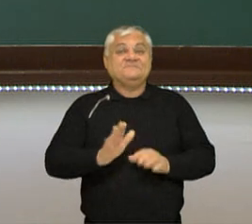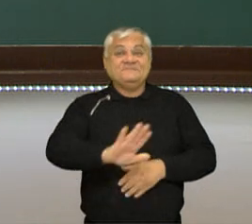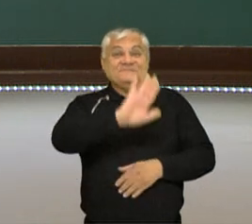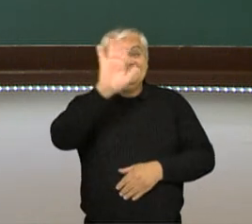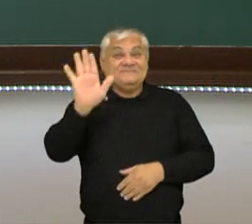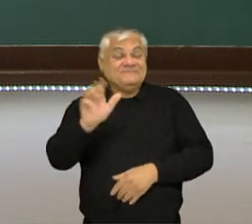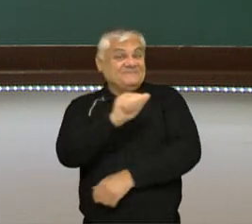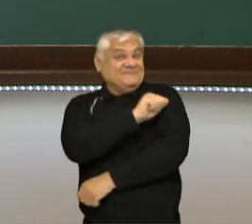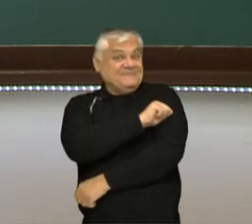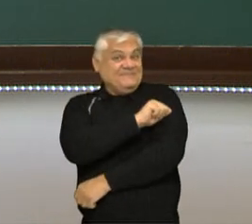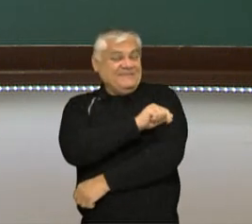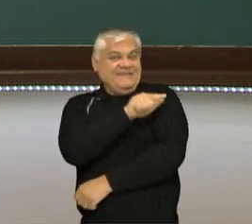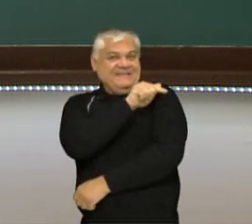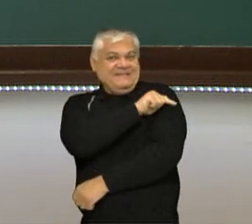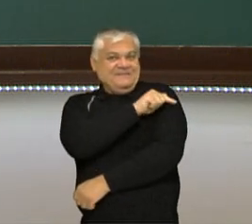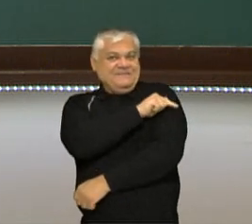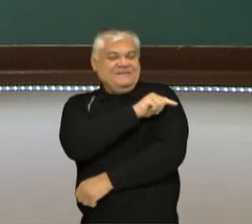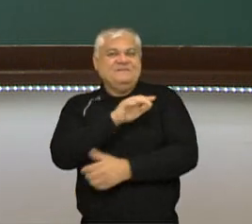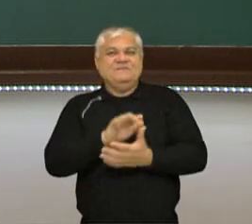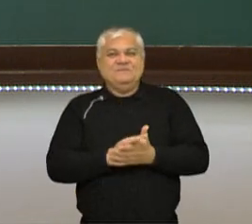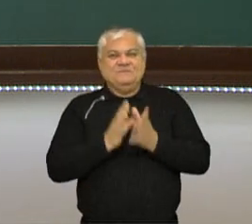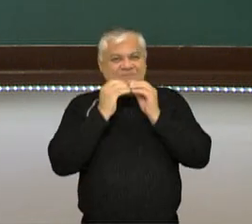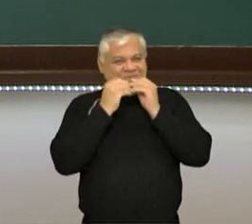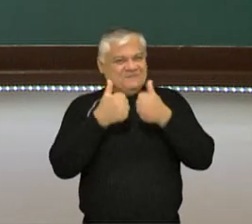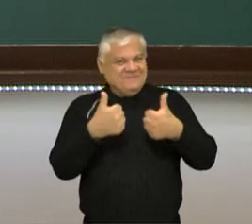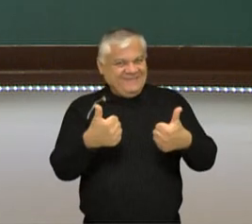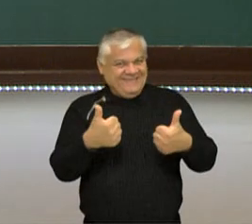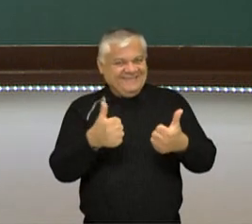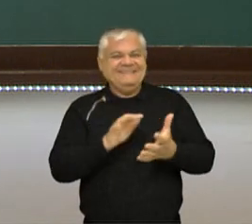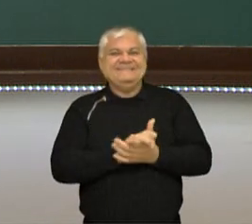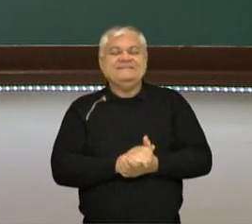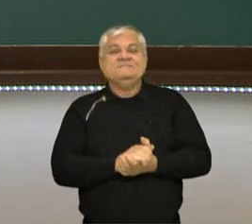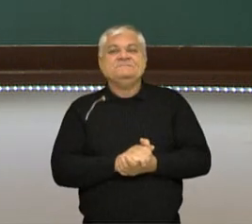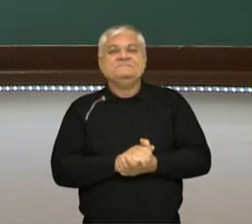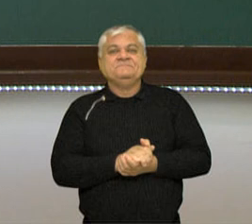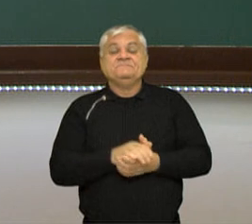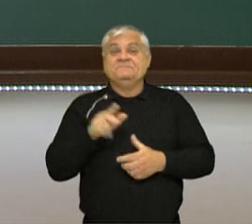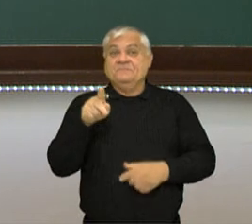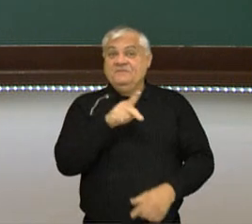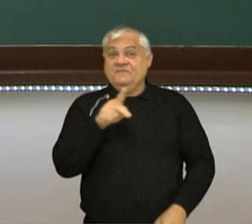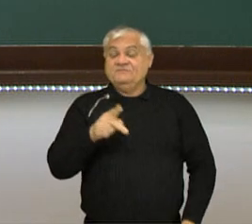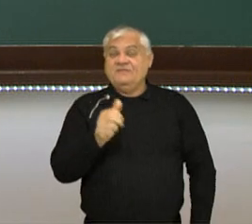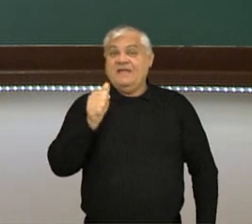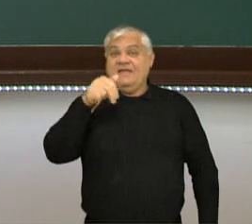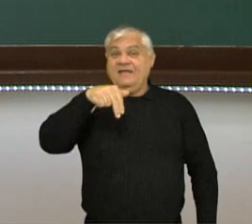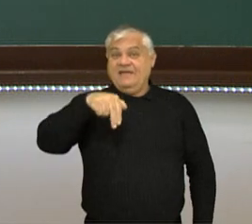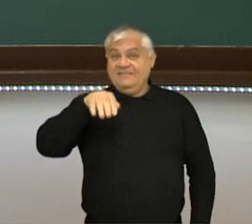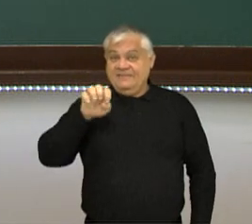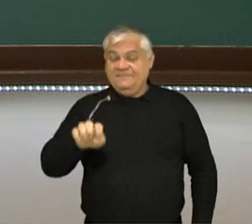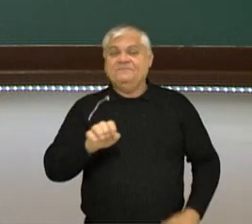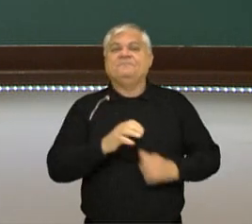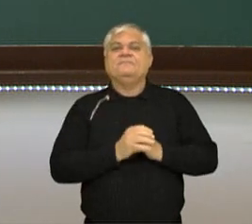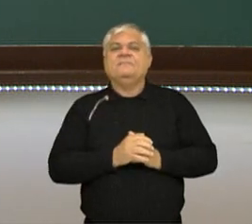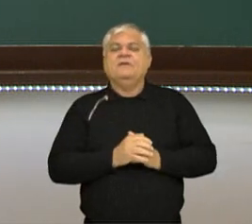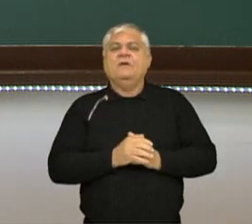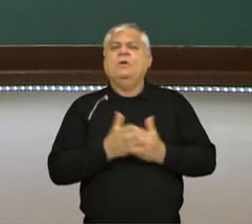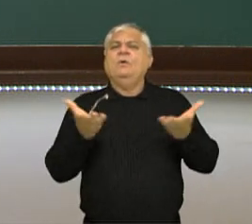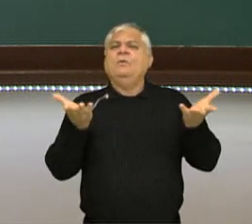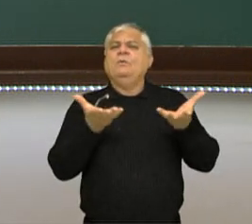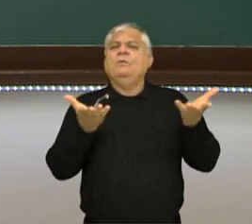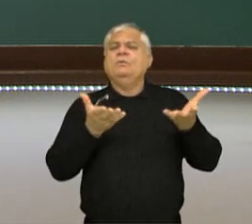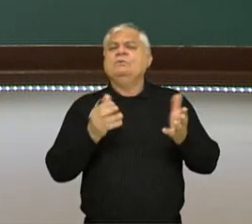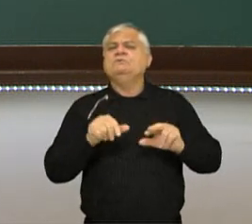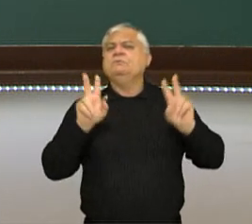Olá, estudantes do sétimo ano, tudo bem com vocês? Eu me chamo professora Anne e hoje nós